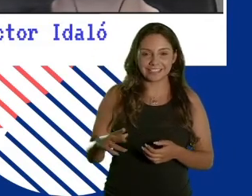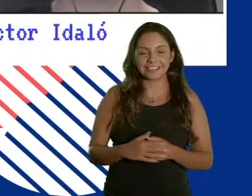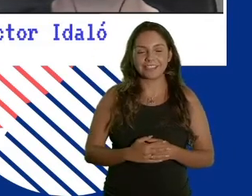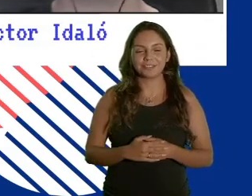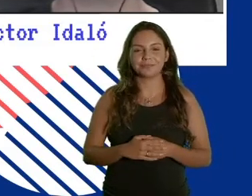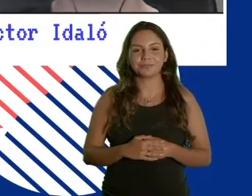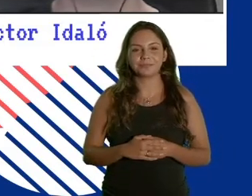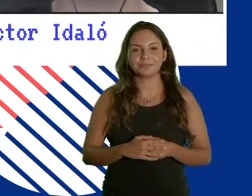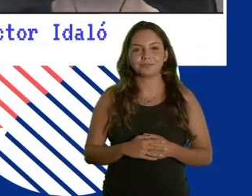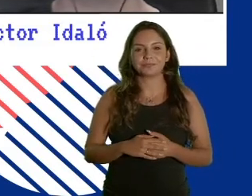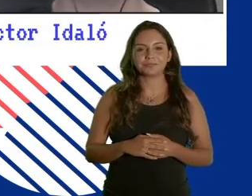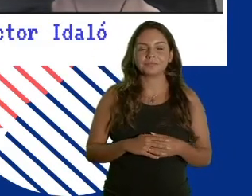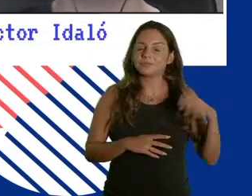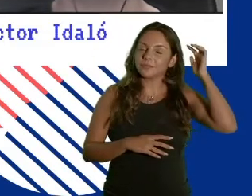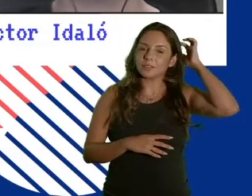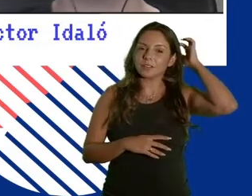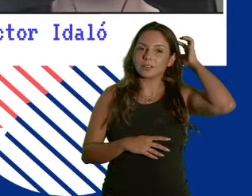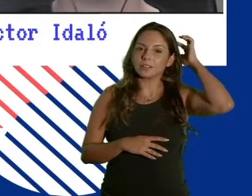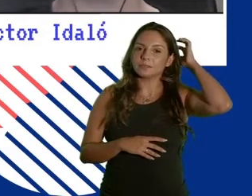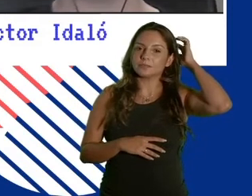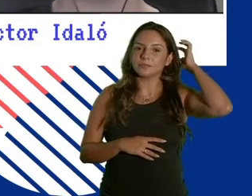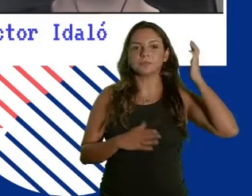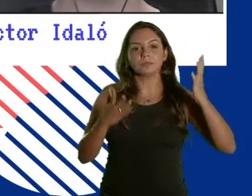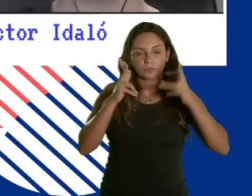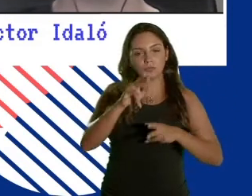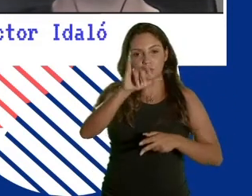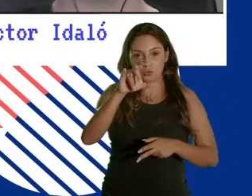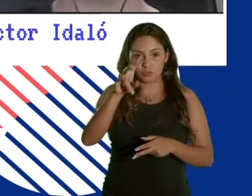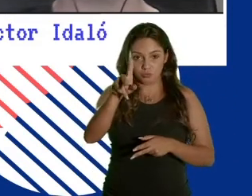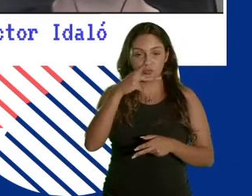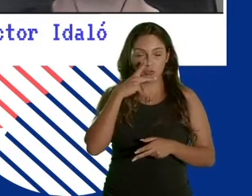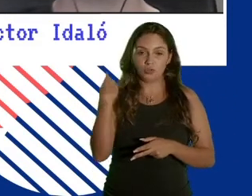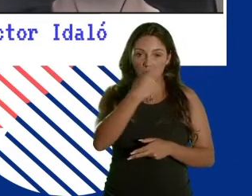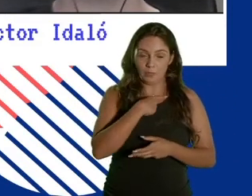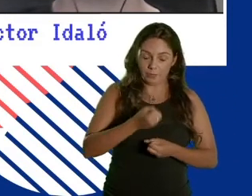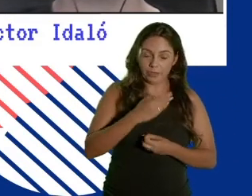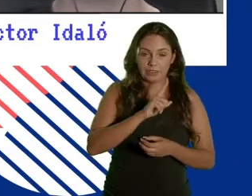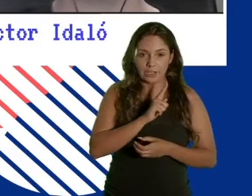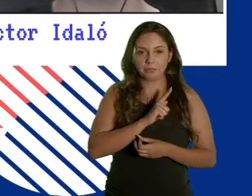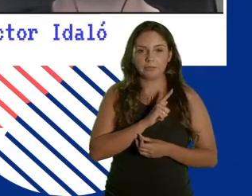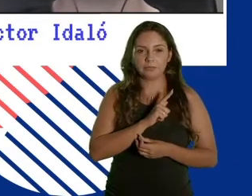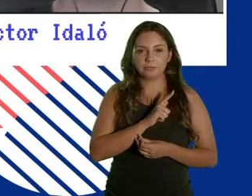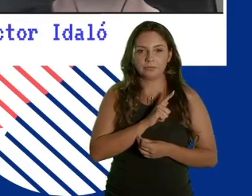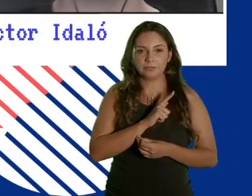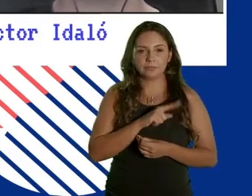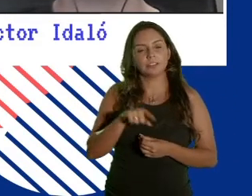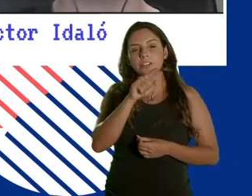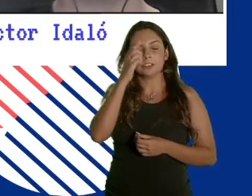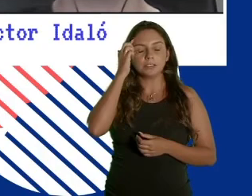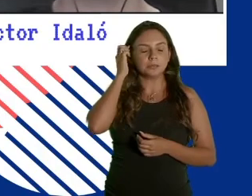assim. Então, igual o João Lito falou, nós poetas, nós temos essa